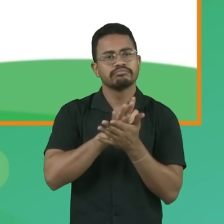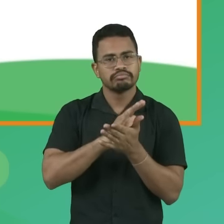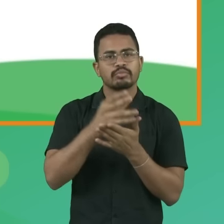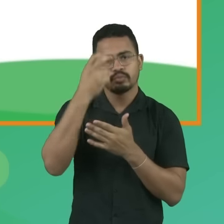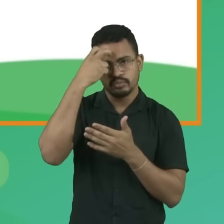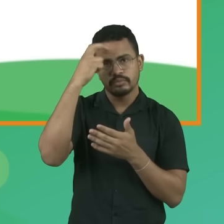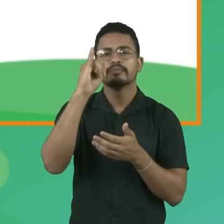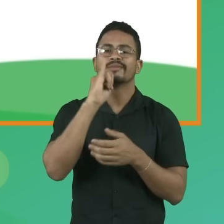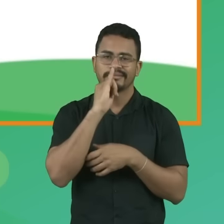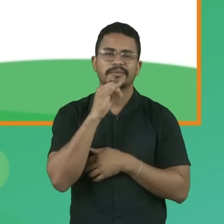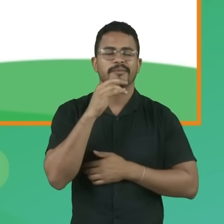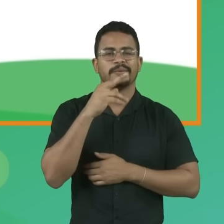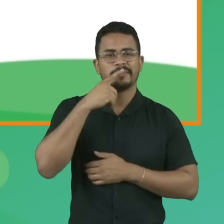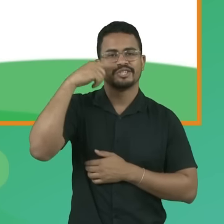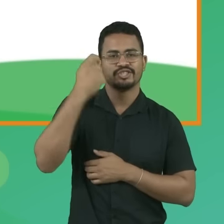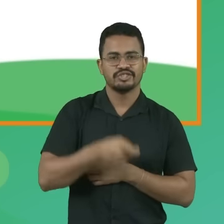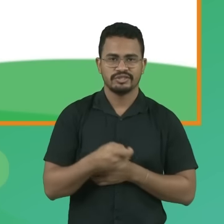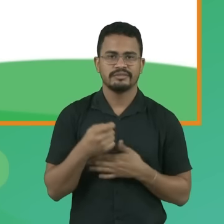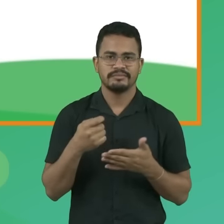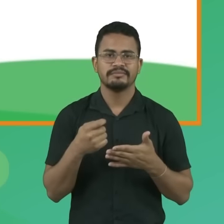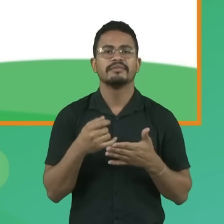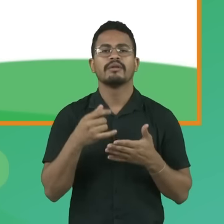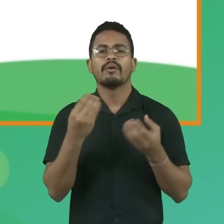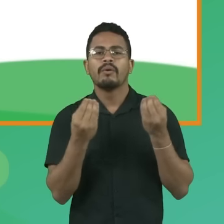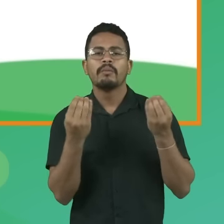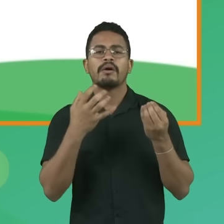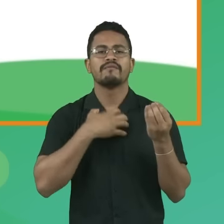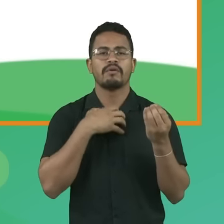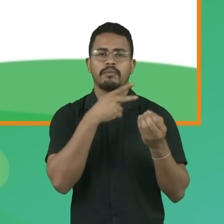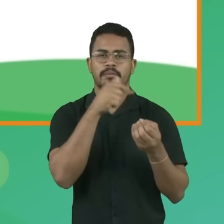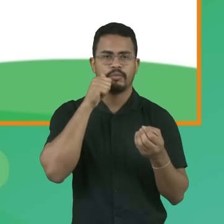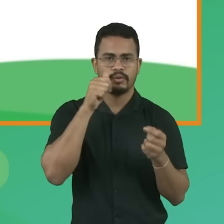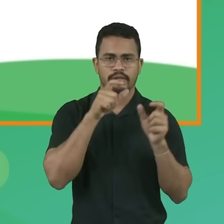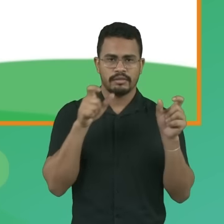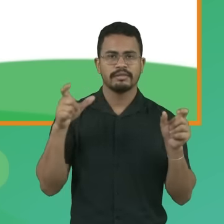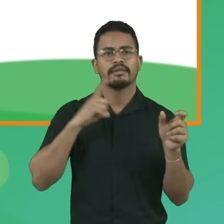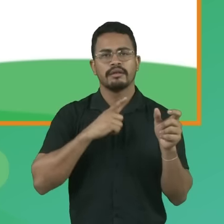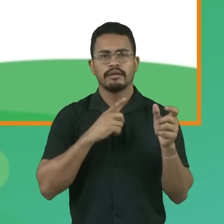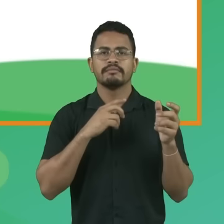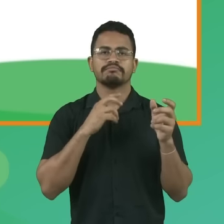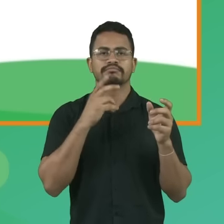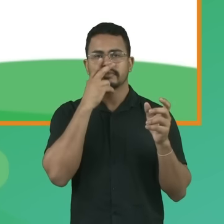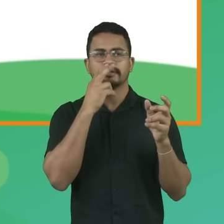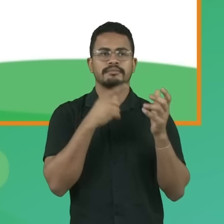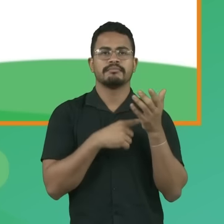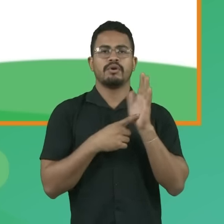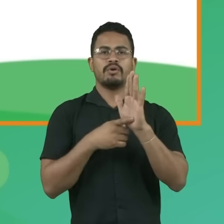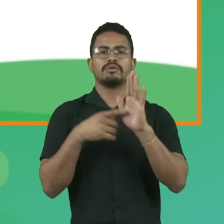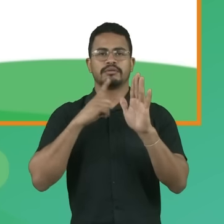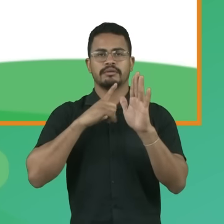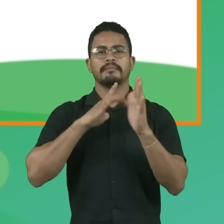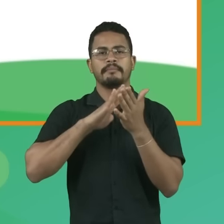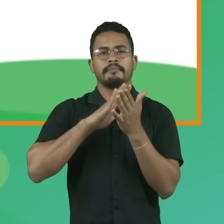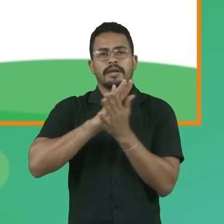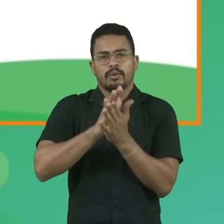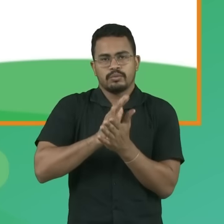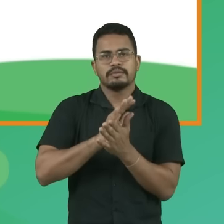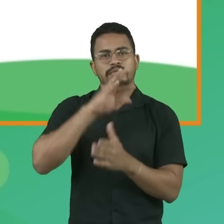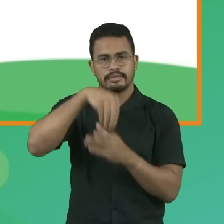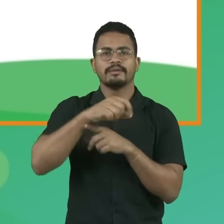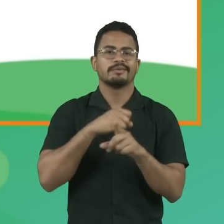como as mulheres são projetadas pela mídia, os veículos de comunicação, reproduz viés e preconceitos presentes na